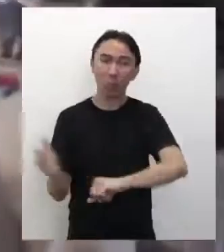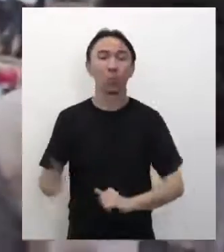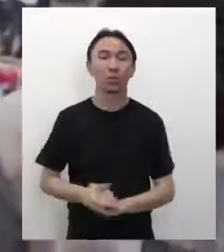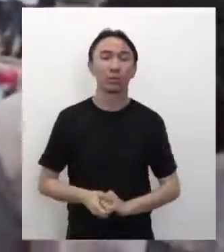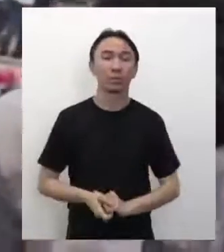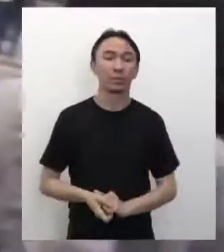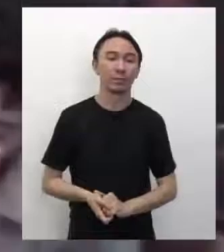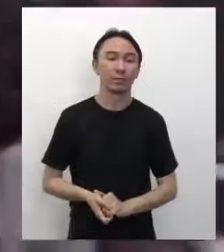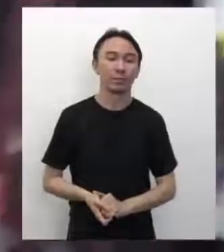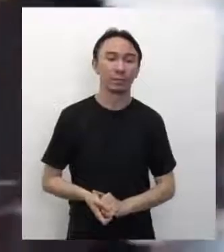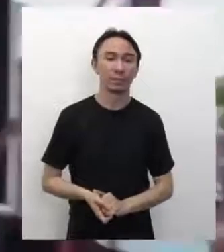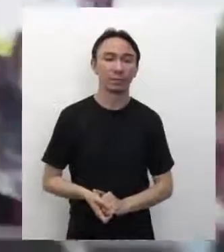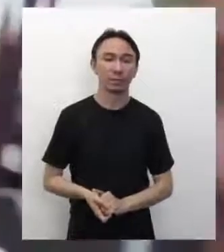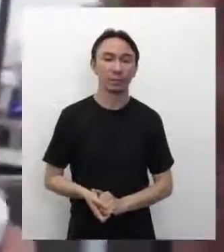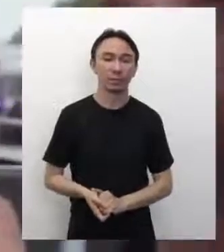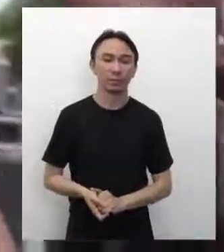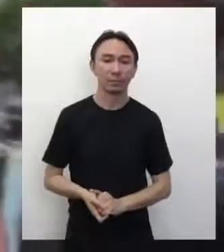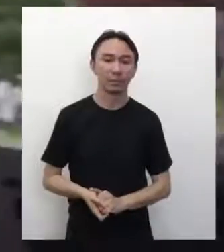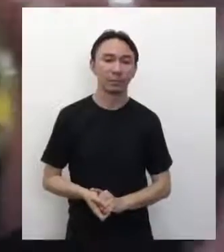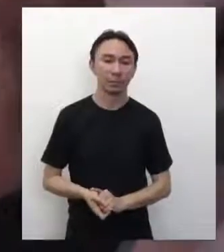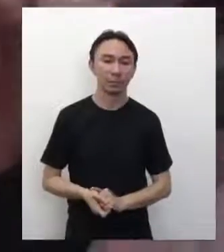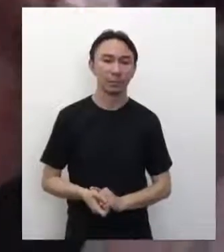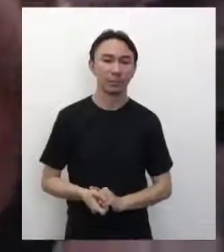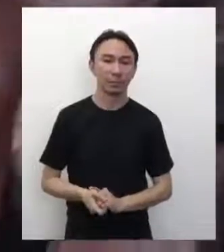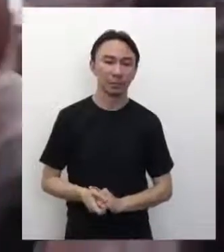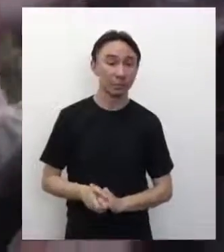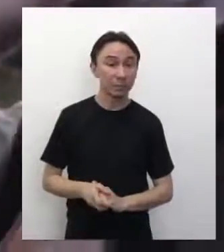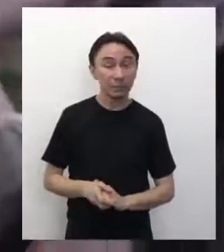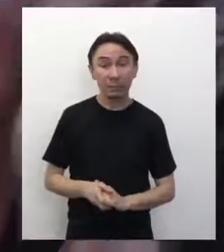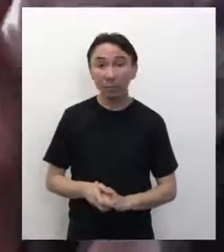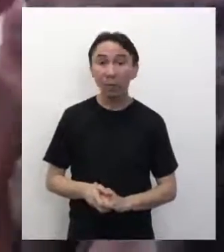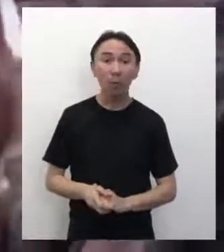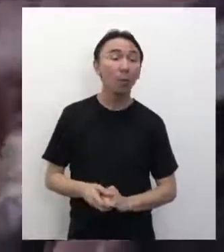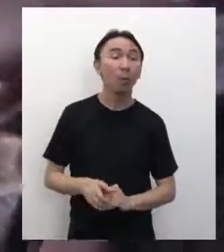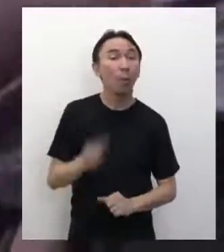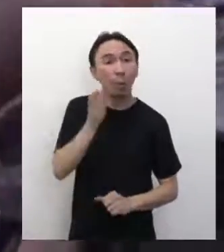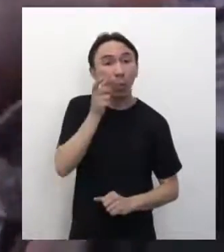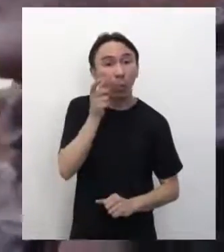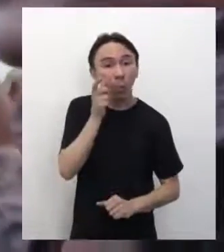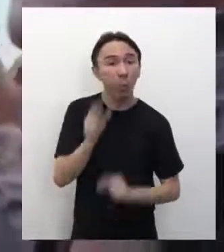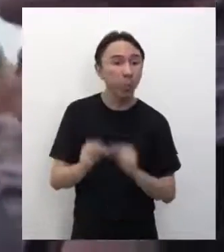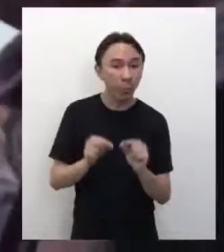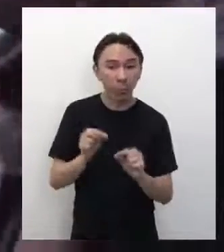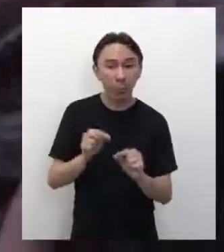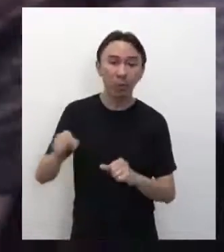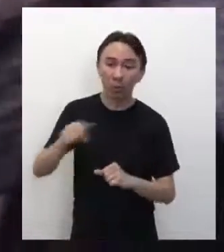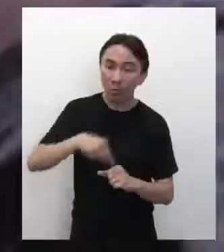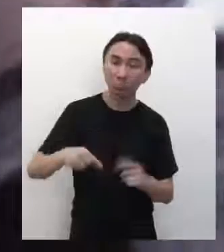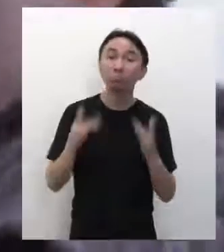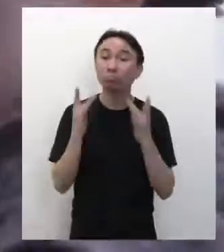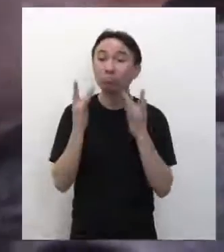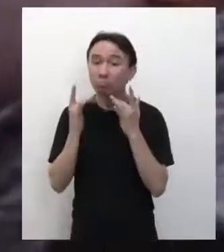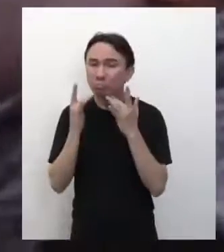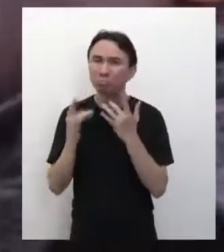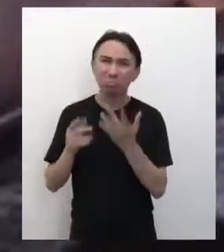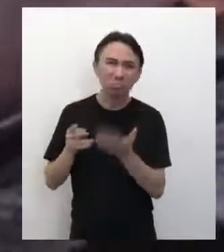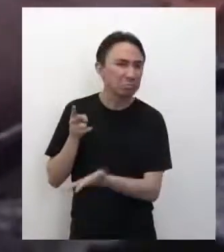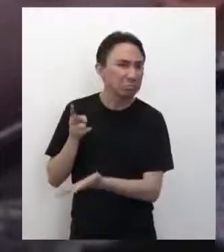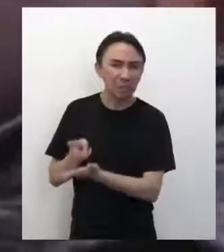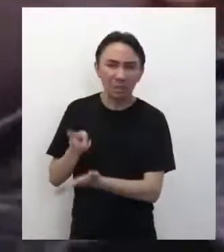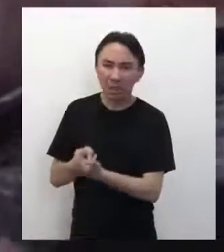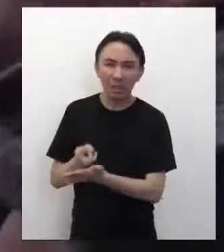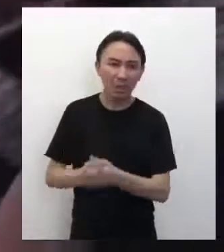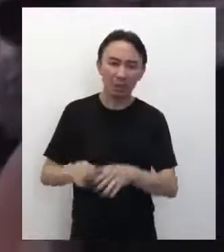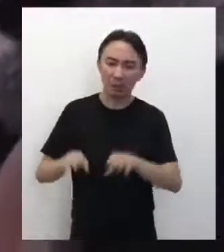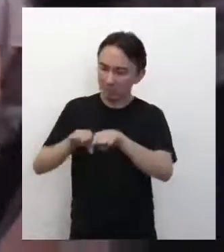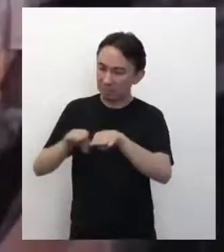ela. E é interessante o fato porque nós sempre fazíamos espetáculos no palco ou